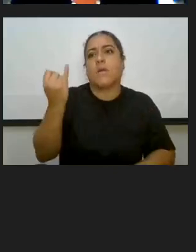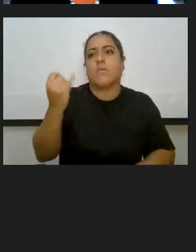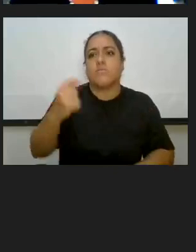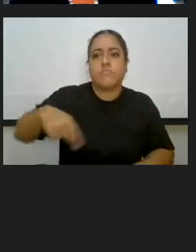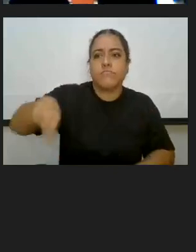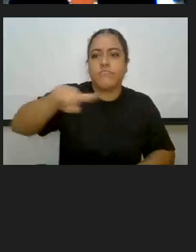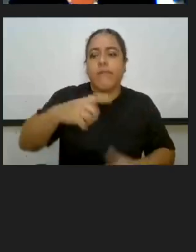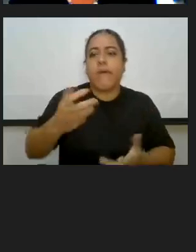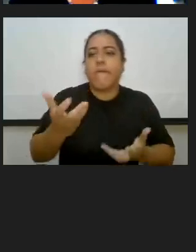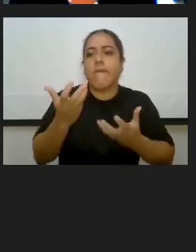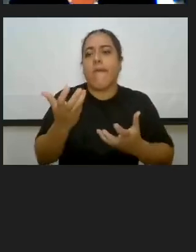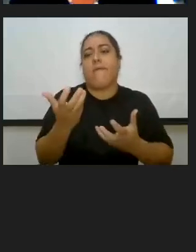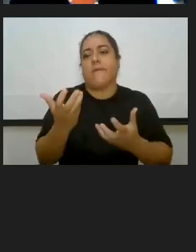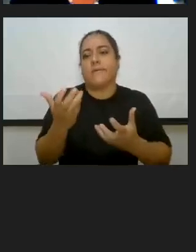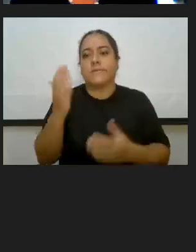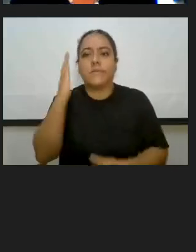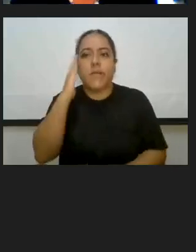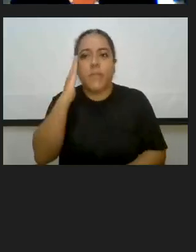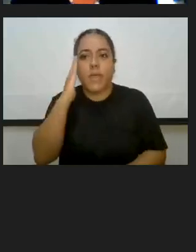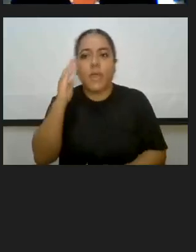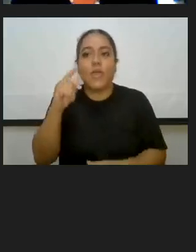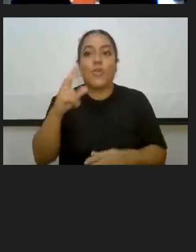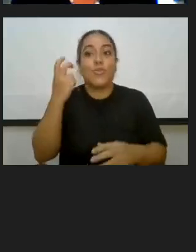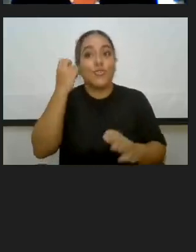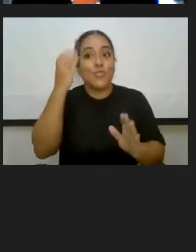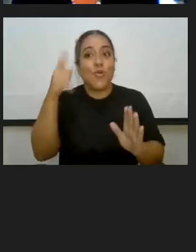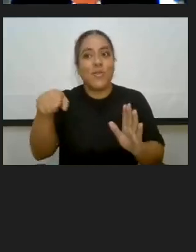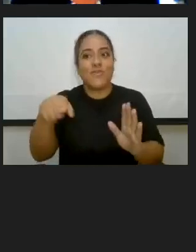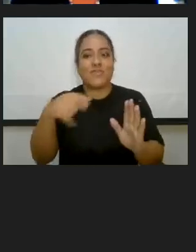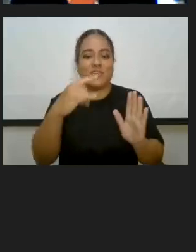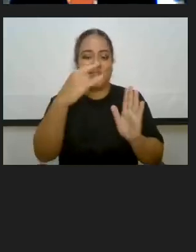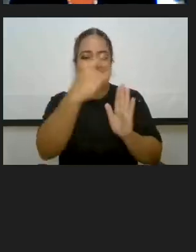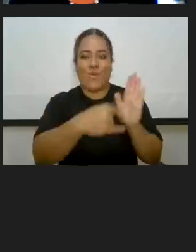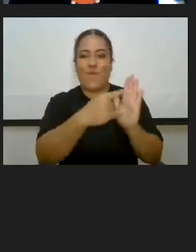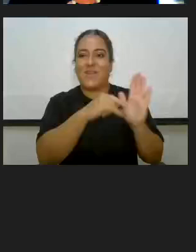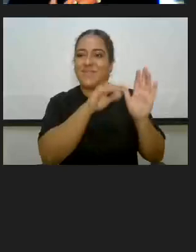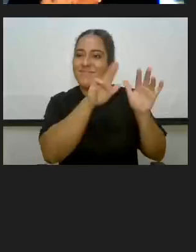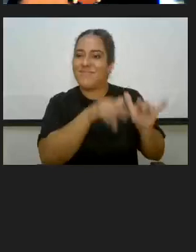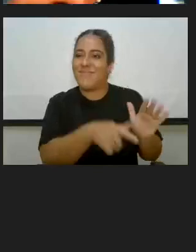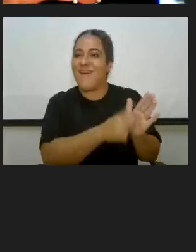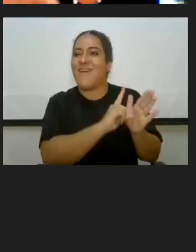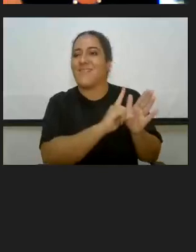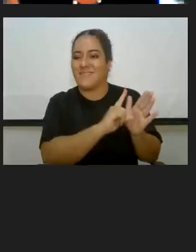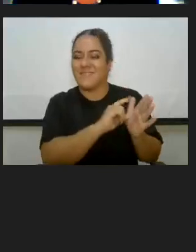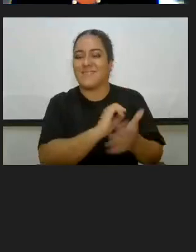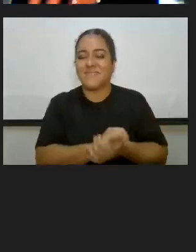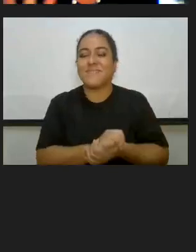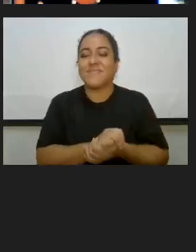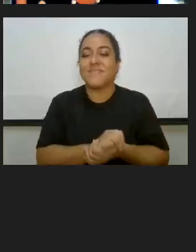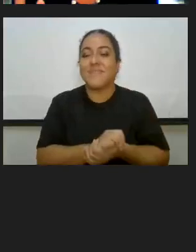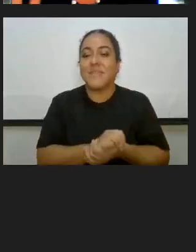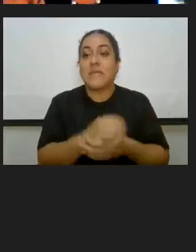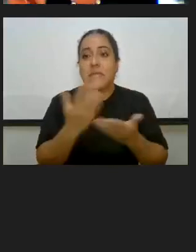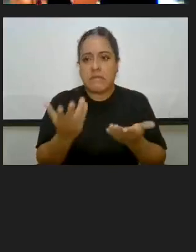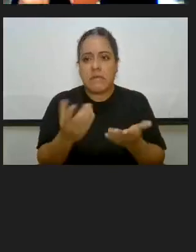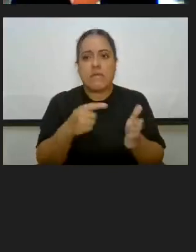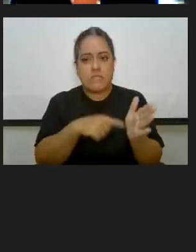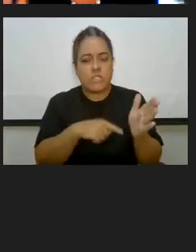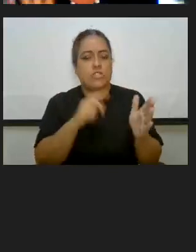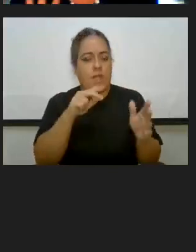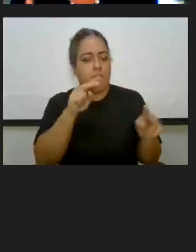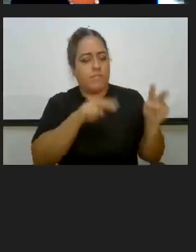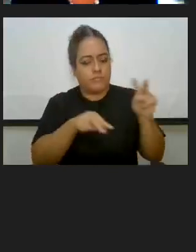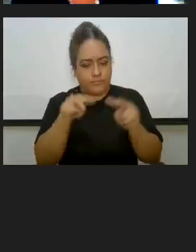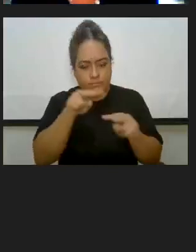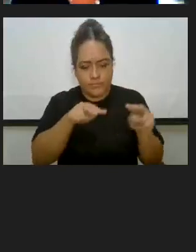das questões que vocês mesmos levantaram. Então, a gente mapeia essa proposta